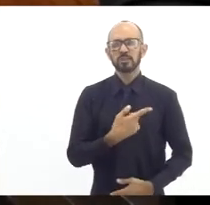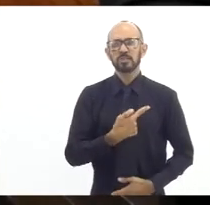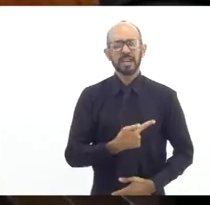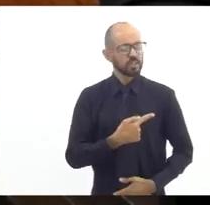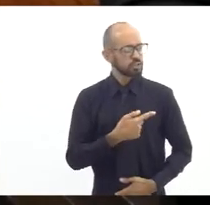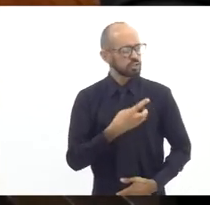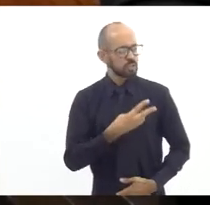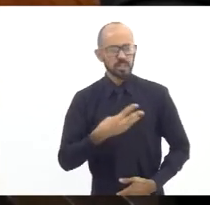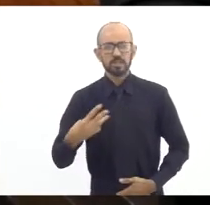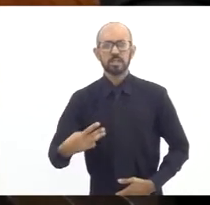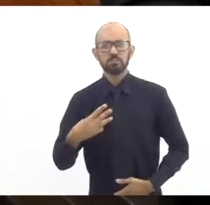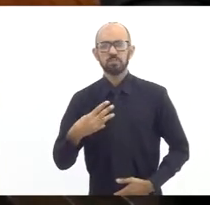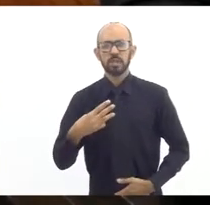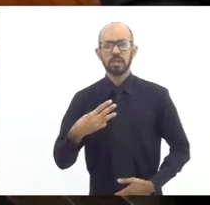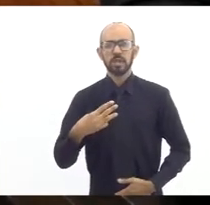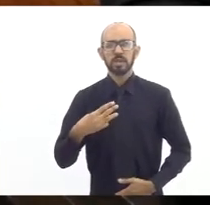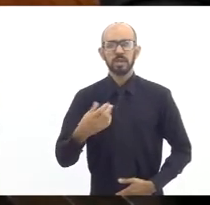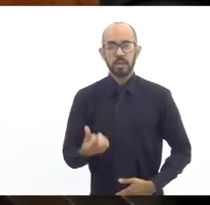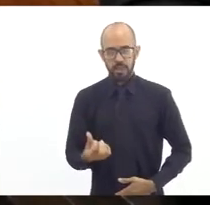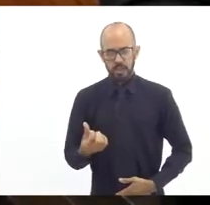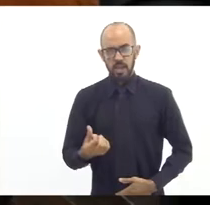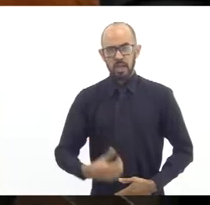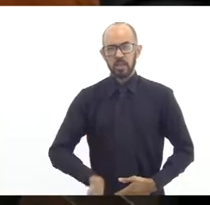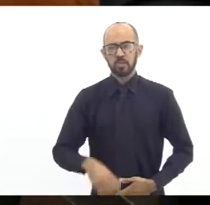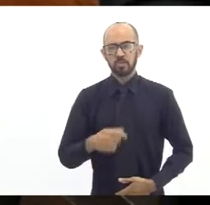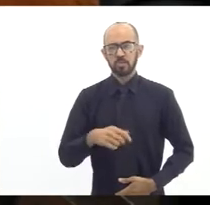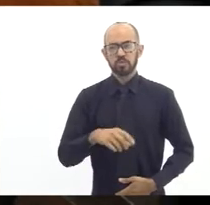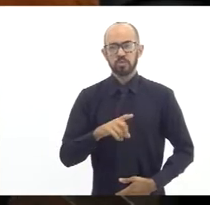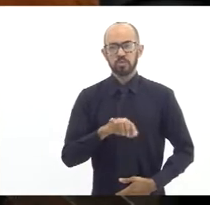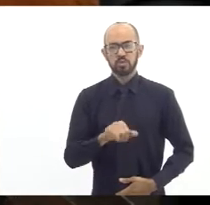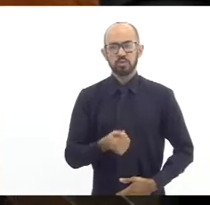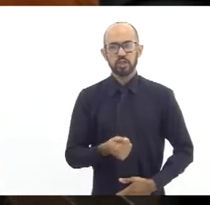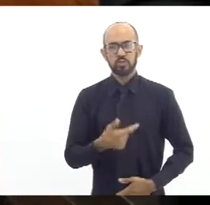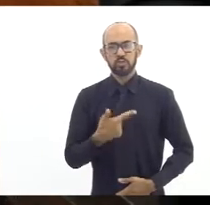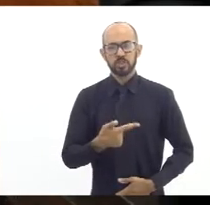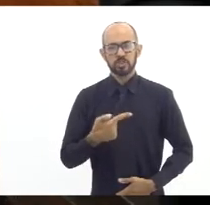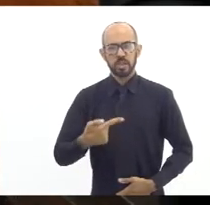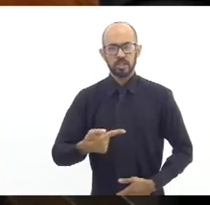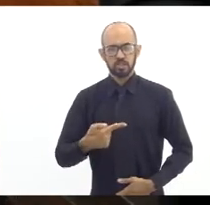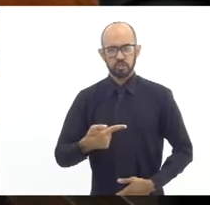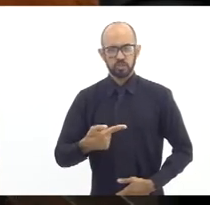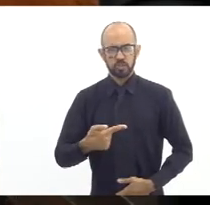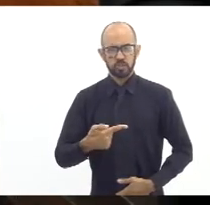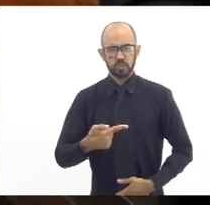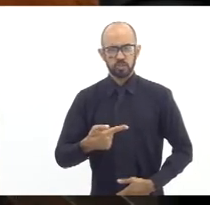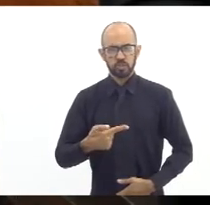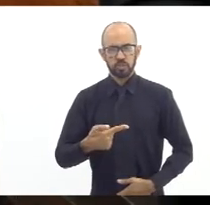47.336. Do dia 27/10/2020. E